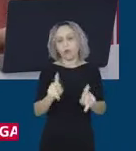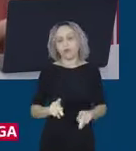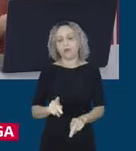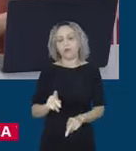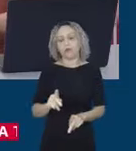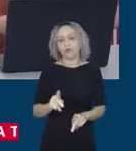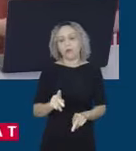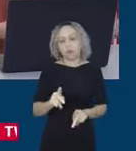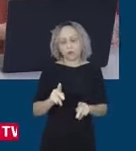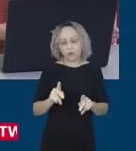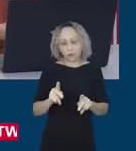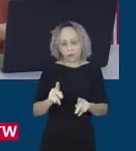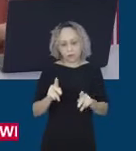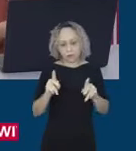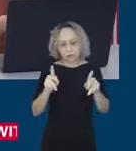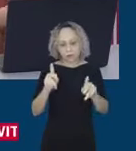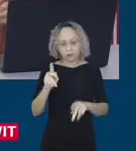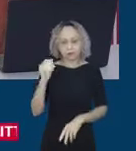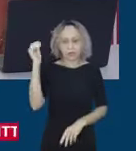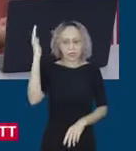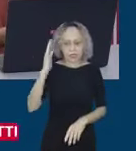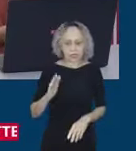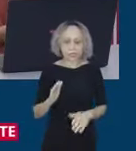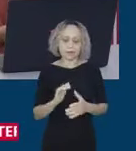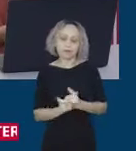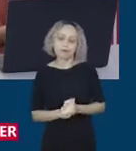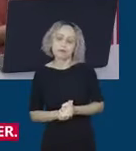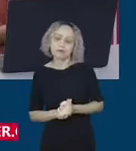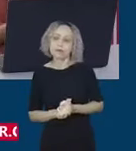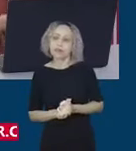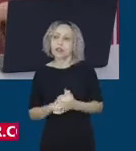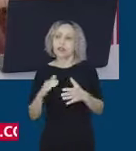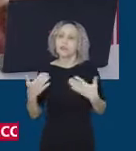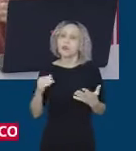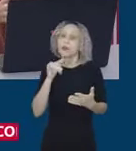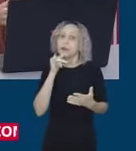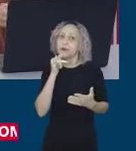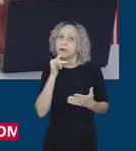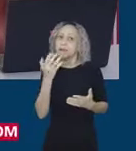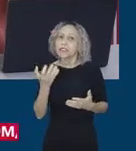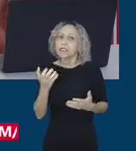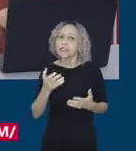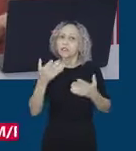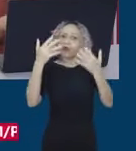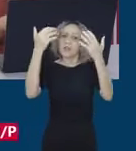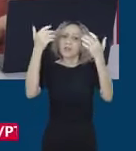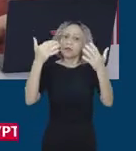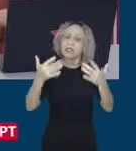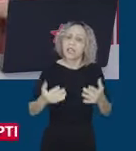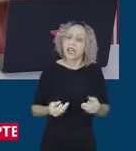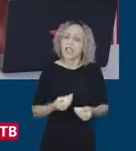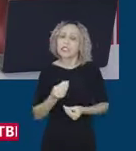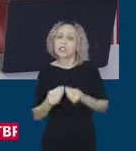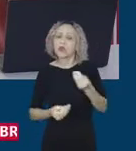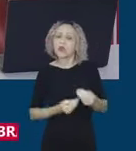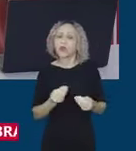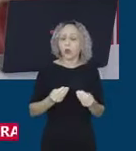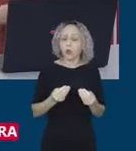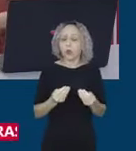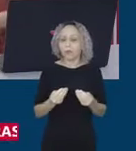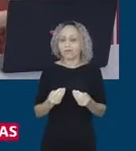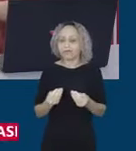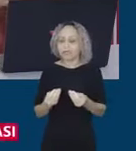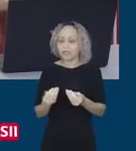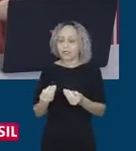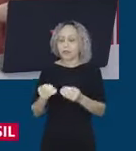o famigerado aí teto de gastos que impediu tantos investimentos fundamentais. Eu queria que o senhor falasse também da tramitação, né, da discussão